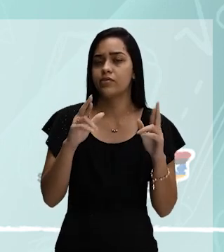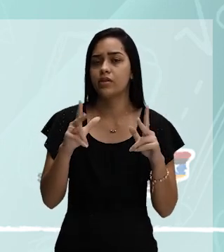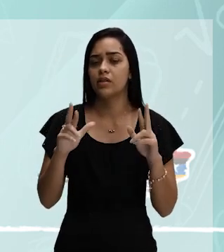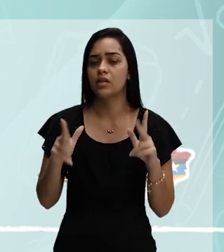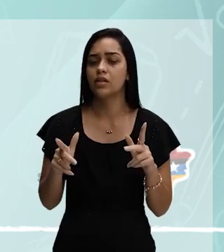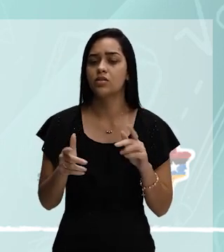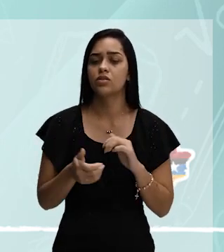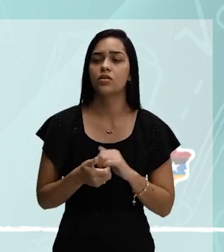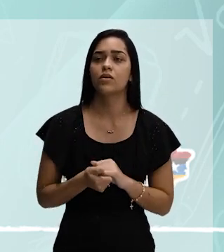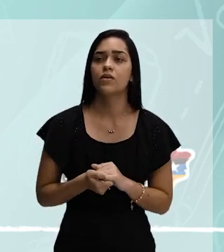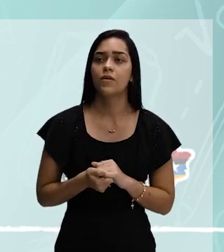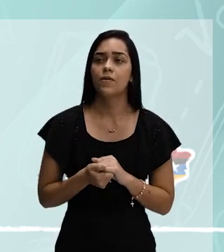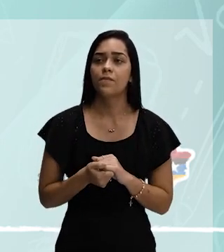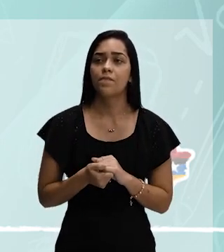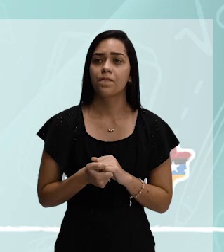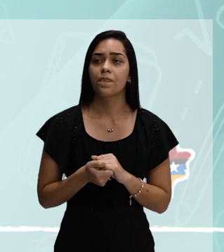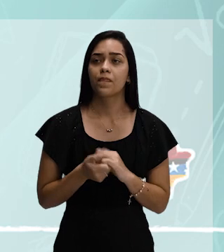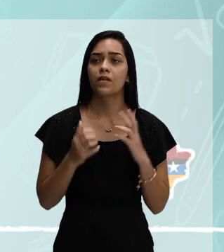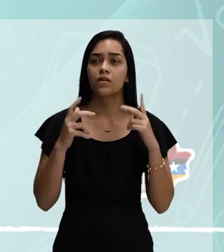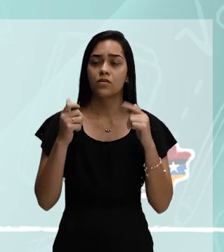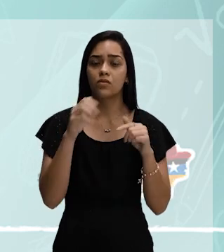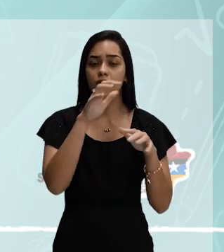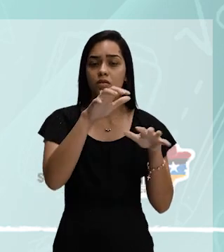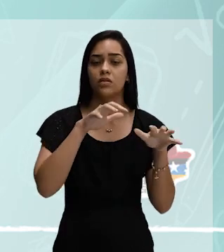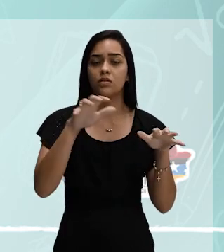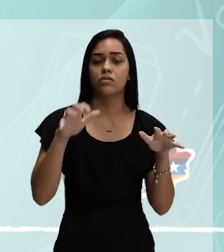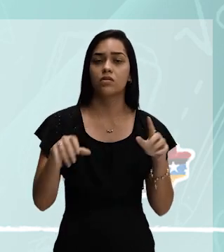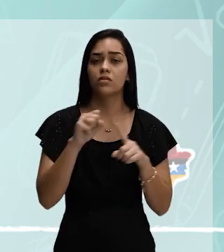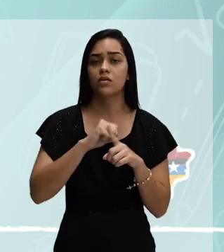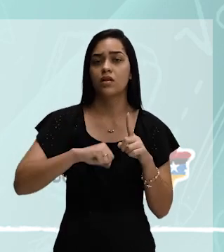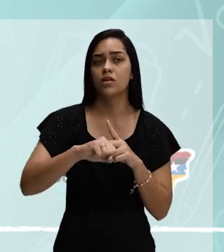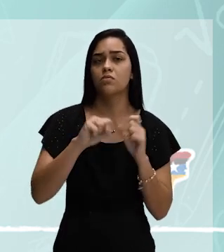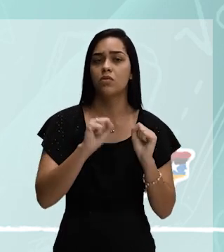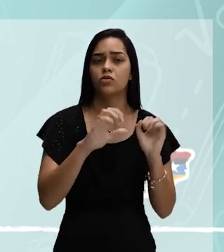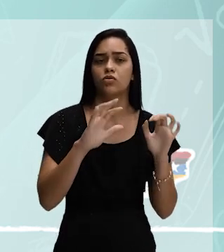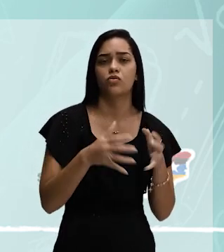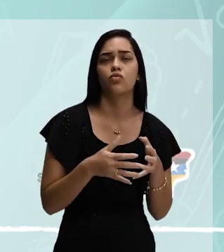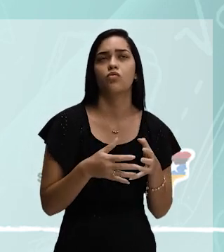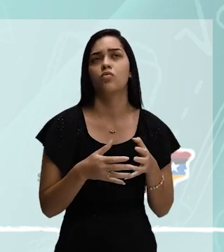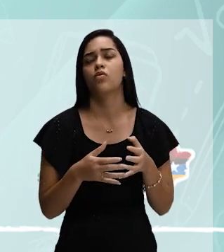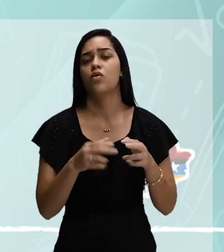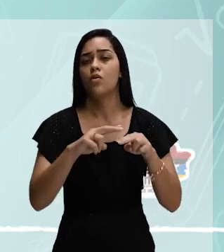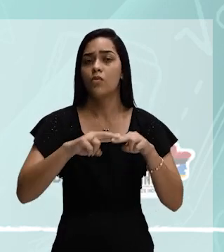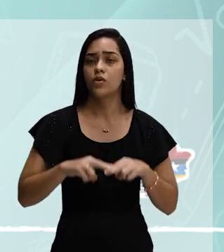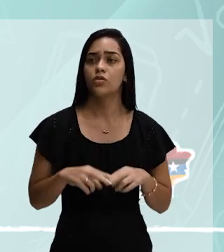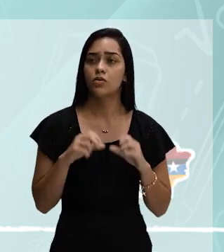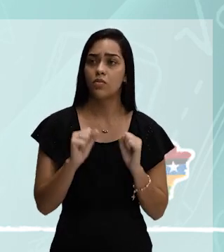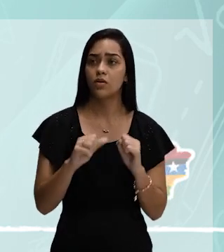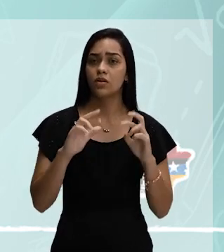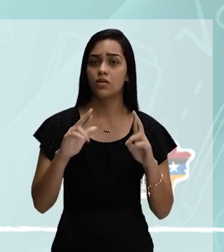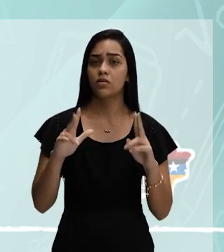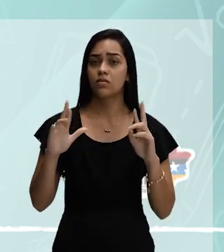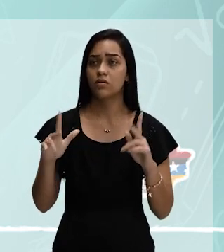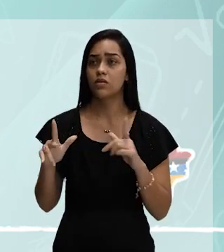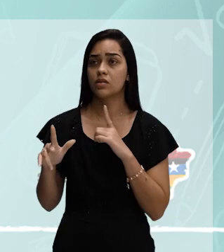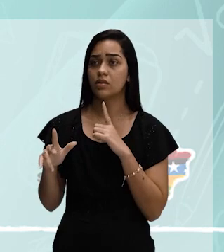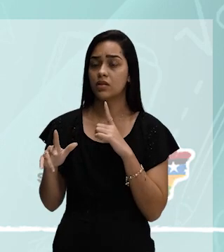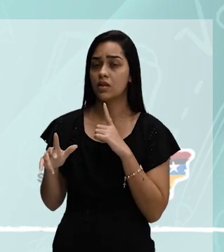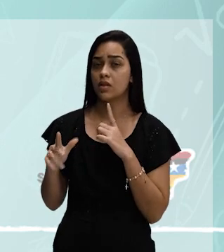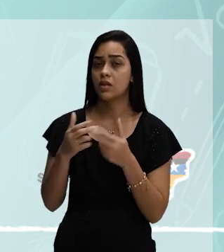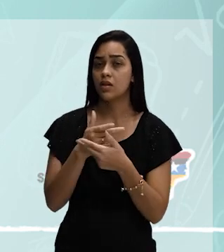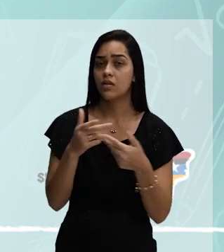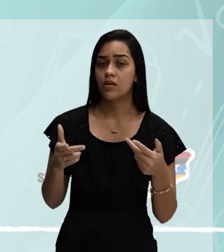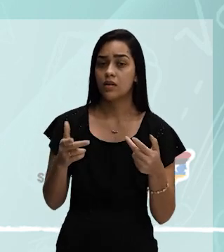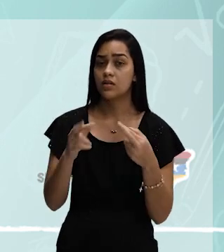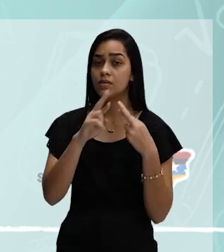diferentes, de cada setor da sociedade, seja coletivo, né? Por isso, pode ser diferenciado por meio de suas